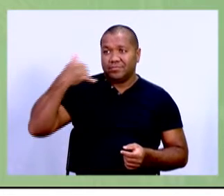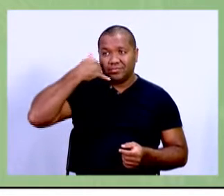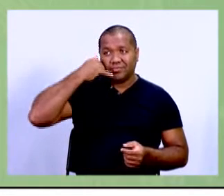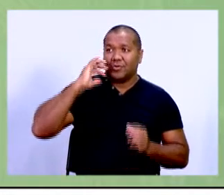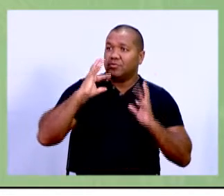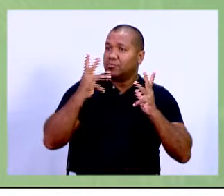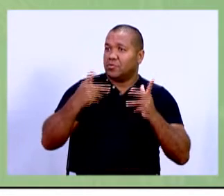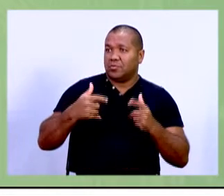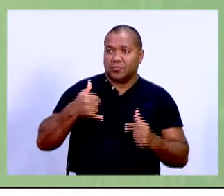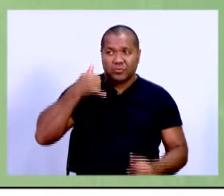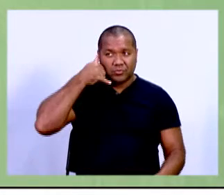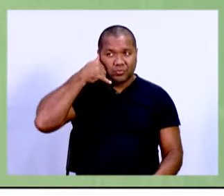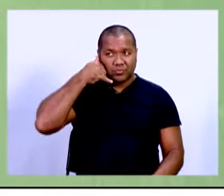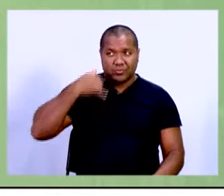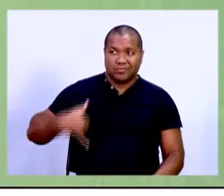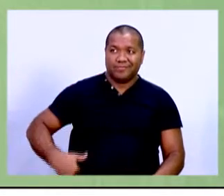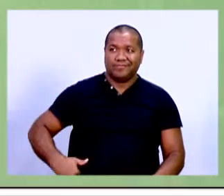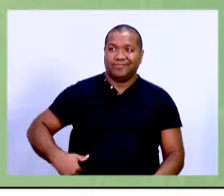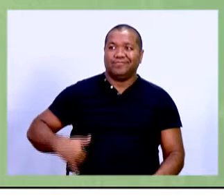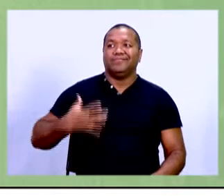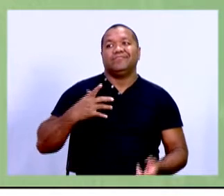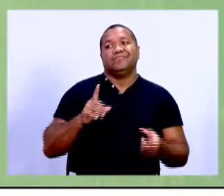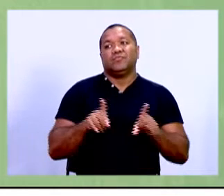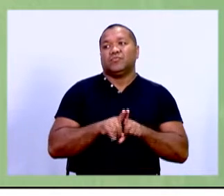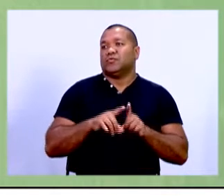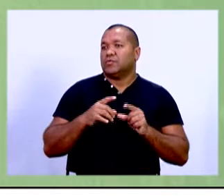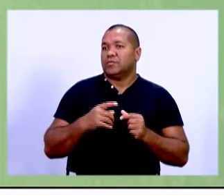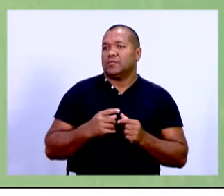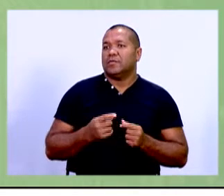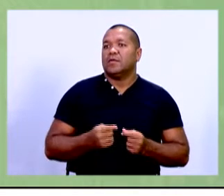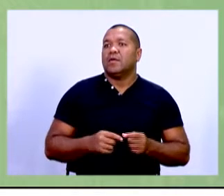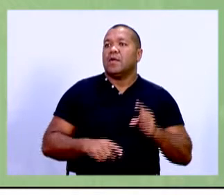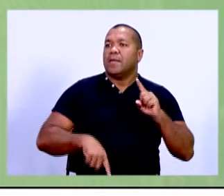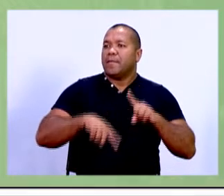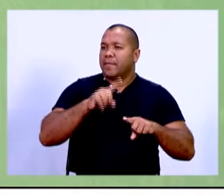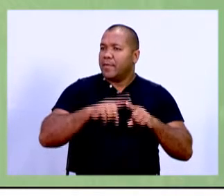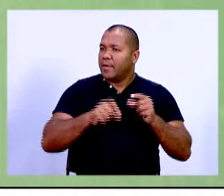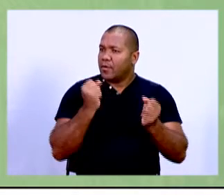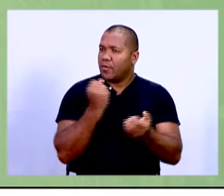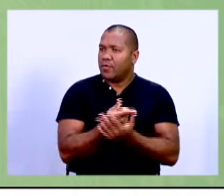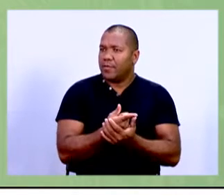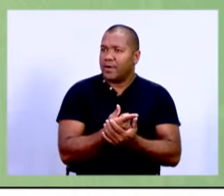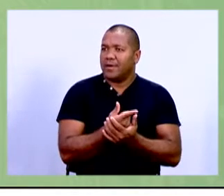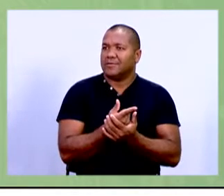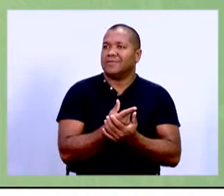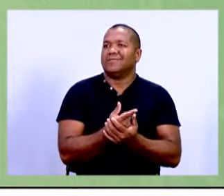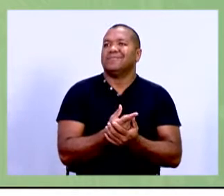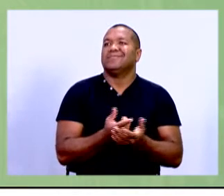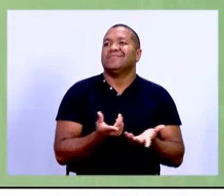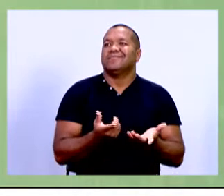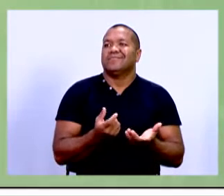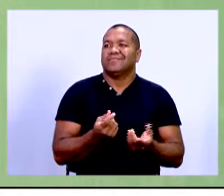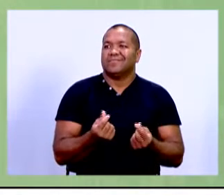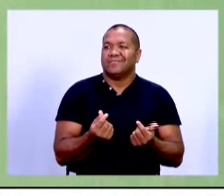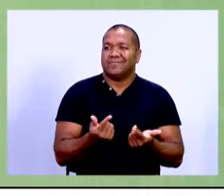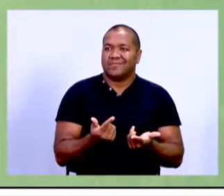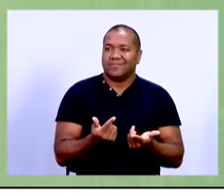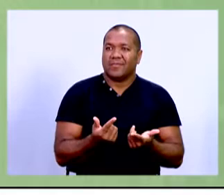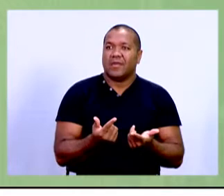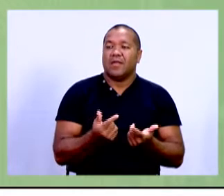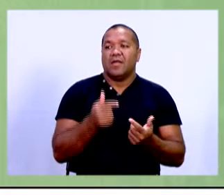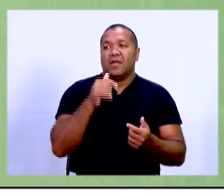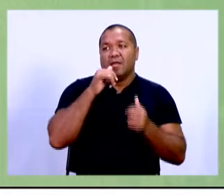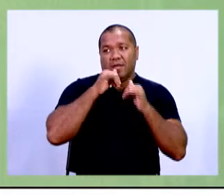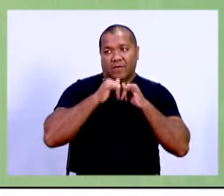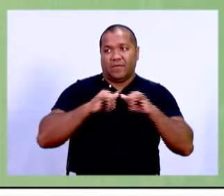celular, né? Tem que ligar para celular. Gasto com peças compradas no valor de mercado. Falta de